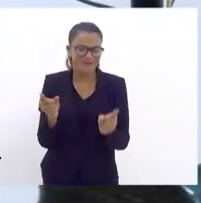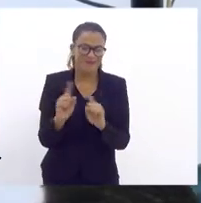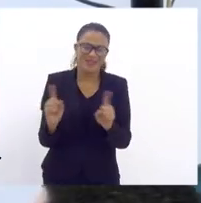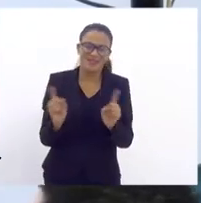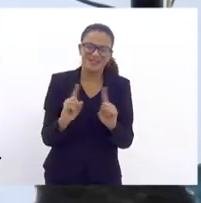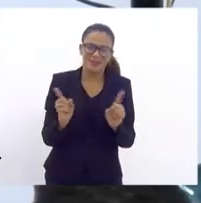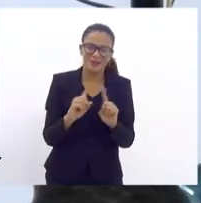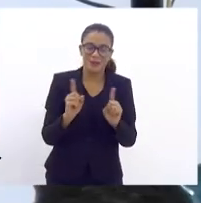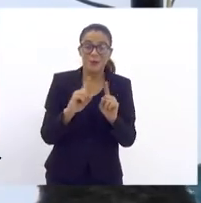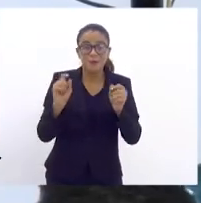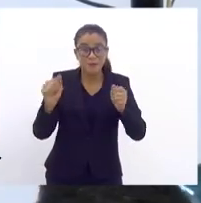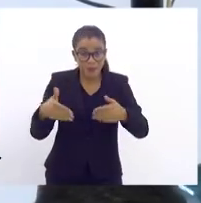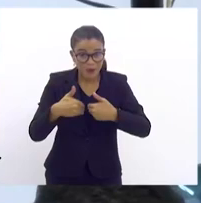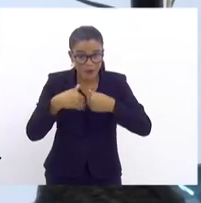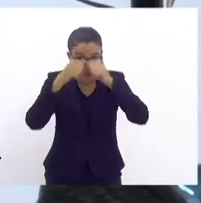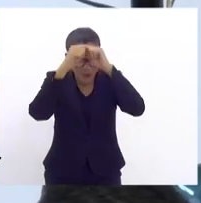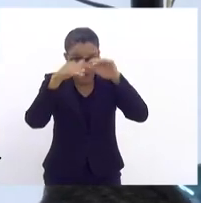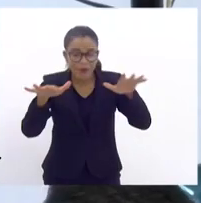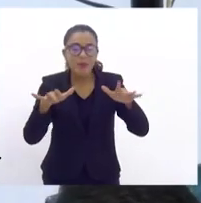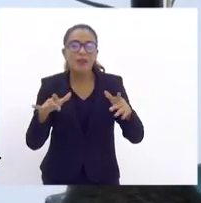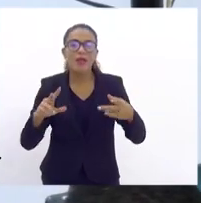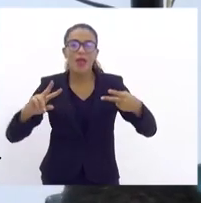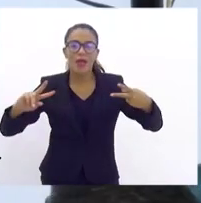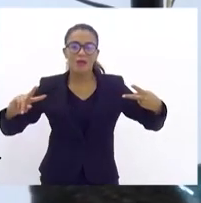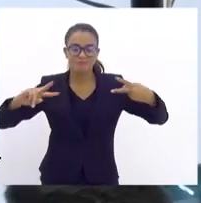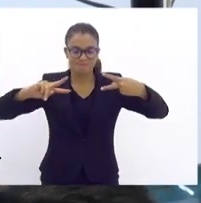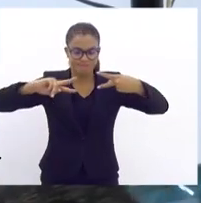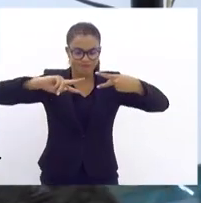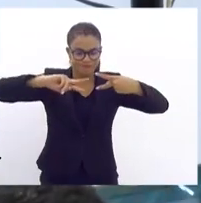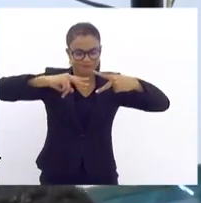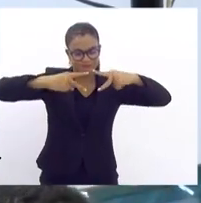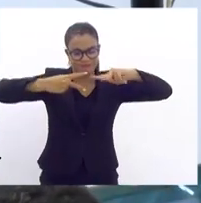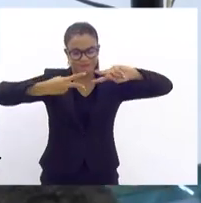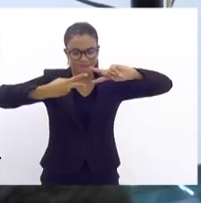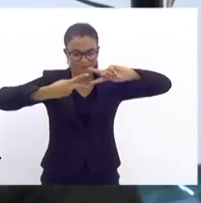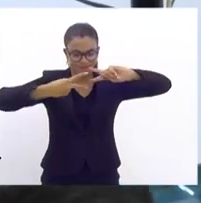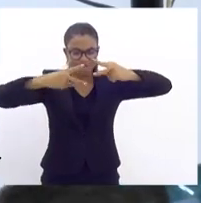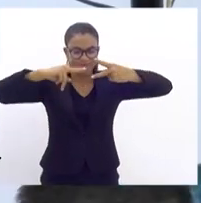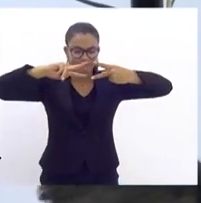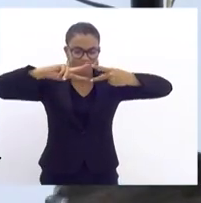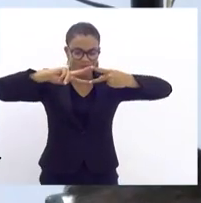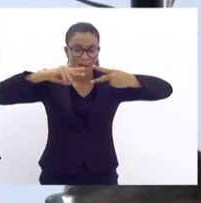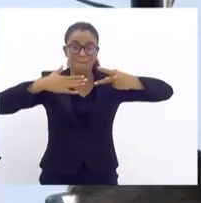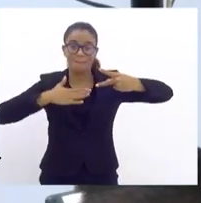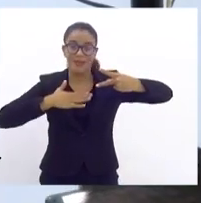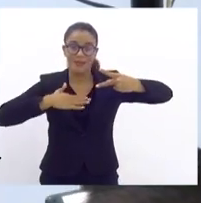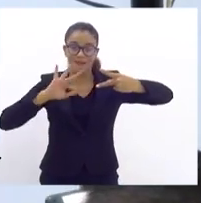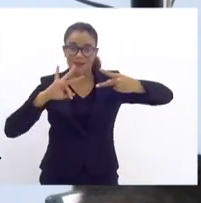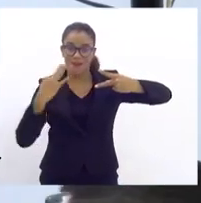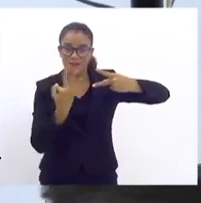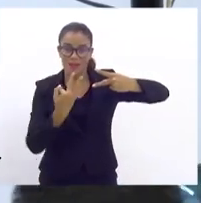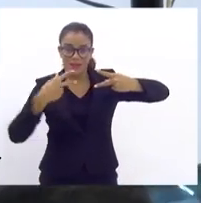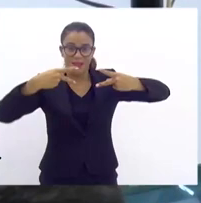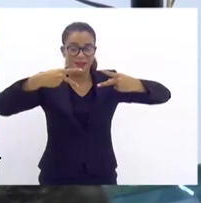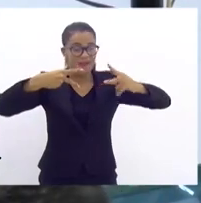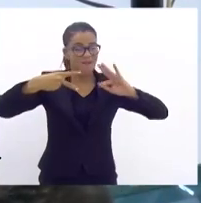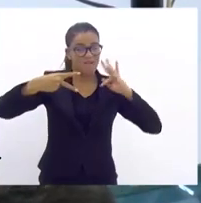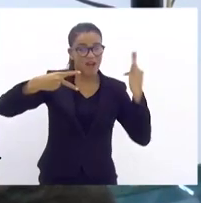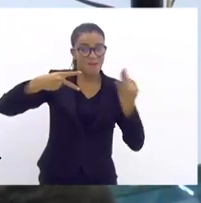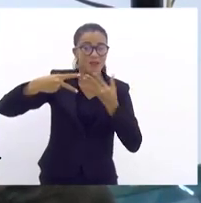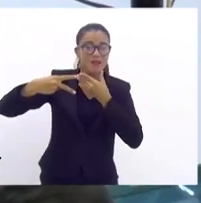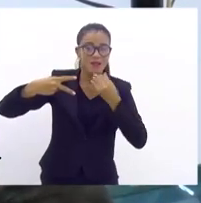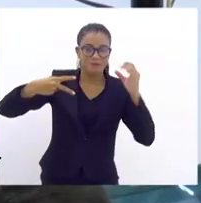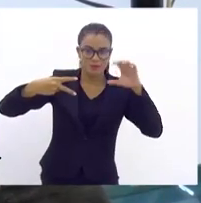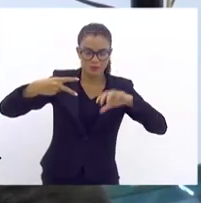o autismo ele é uma combinação genética precisa ter da minha família e precisa ter da família do meu